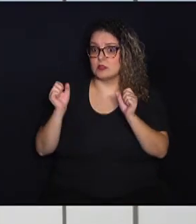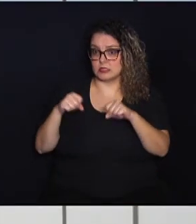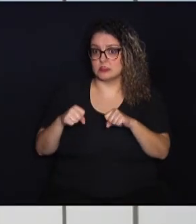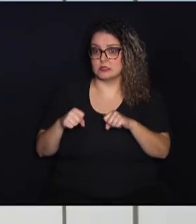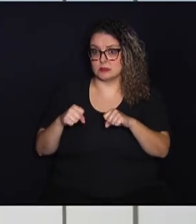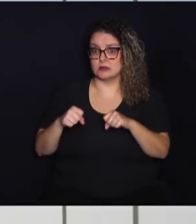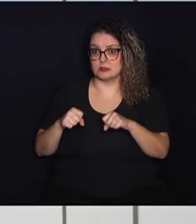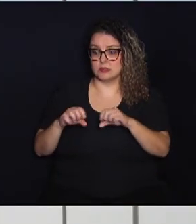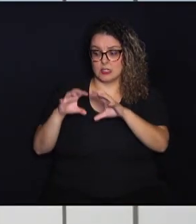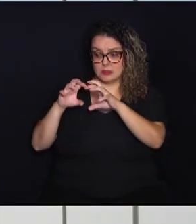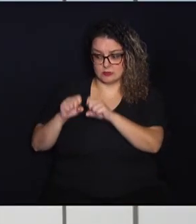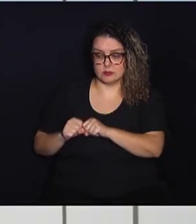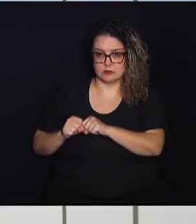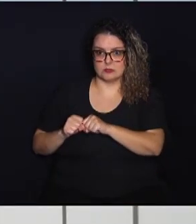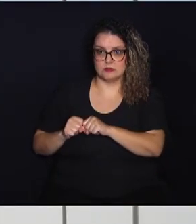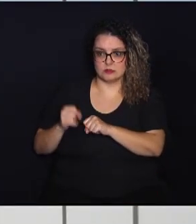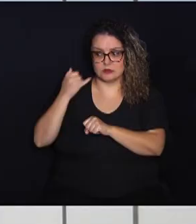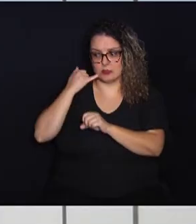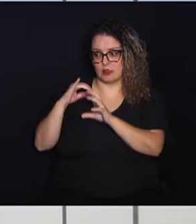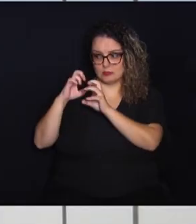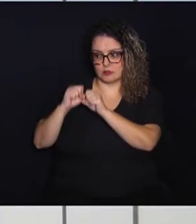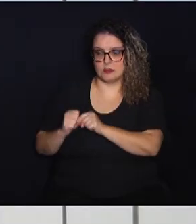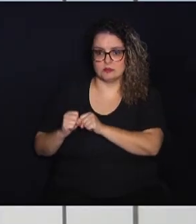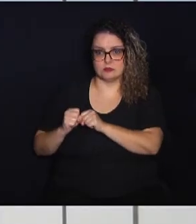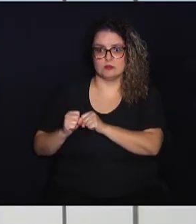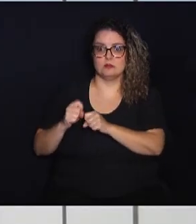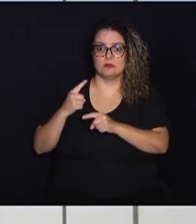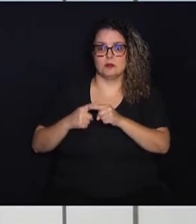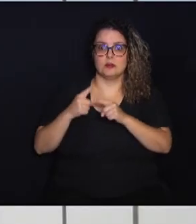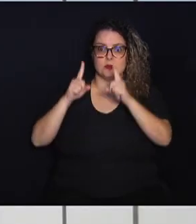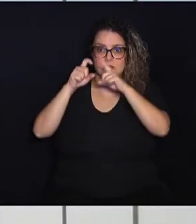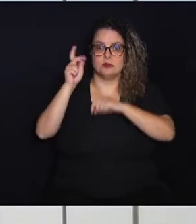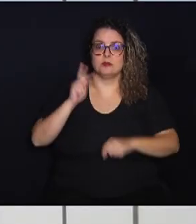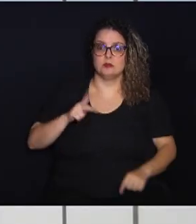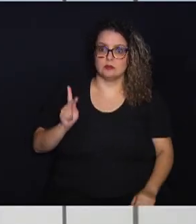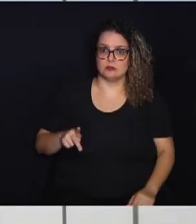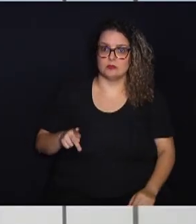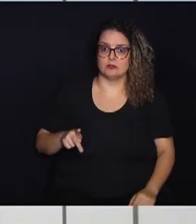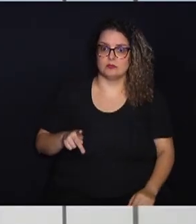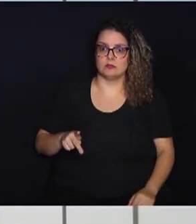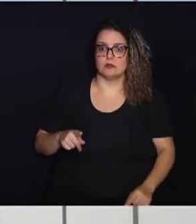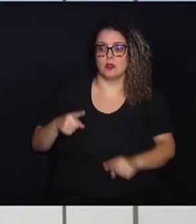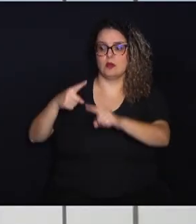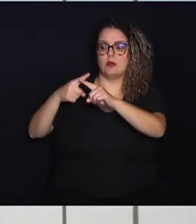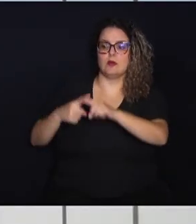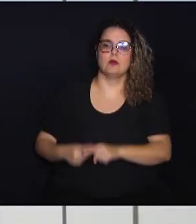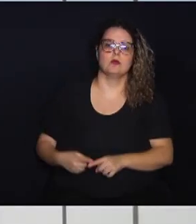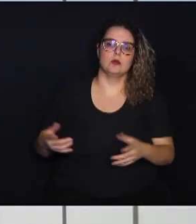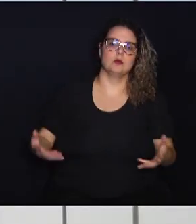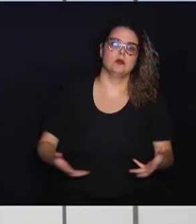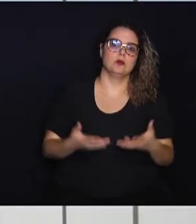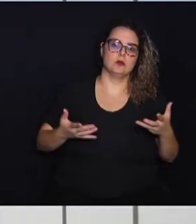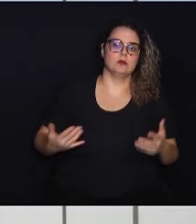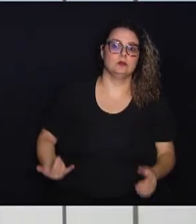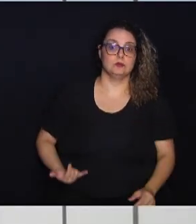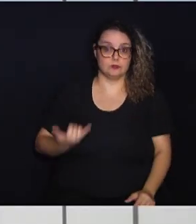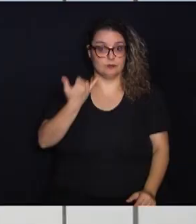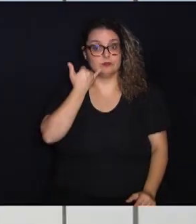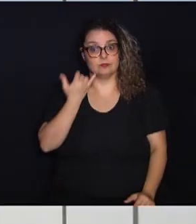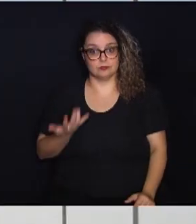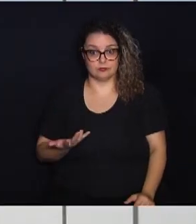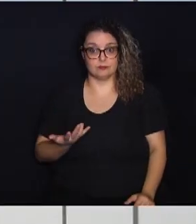ser desligado, porque está difícil do professor competir com o estímulo de um celular.